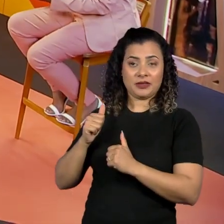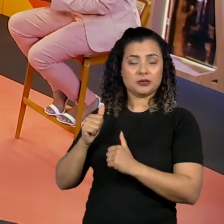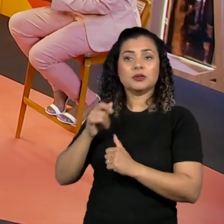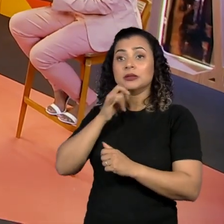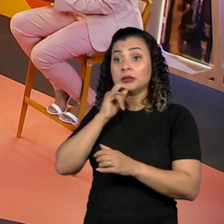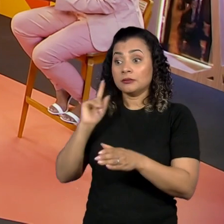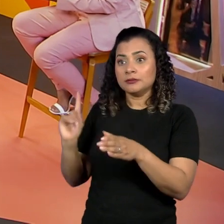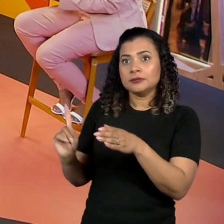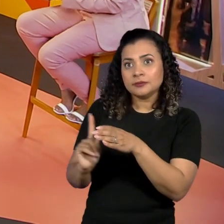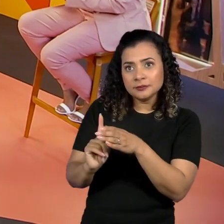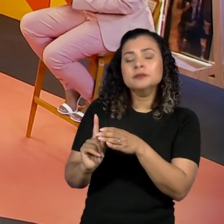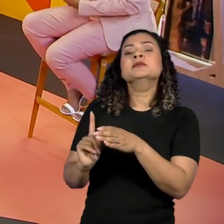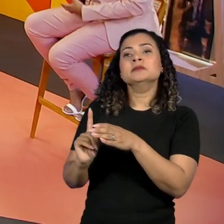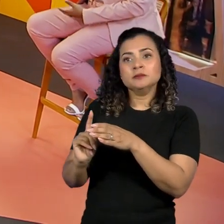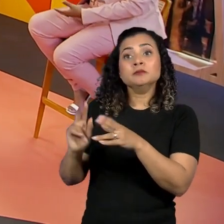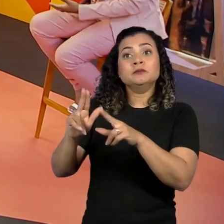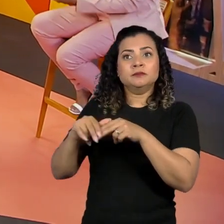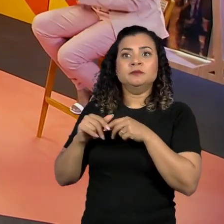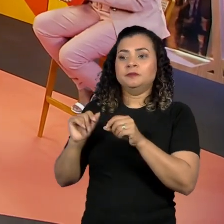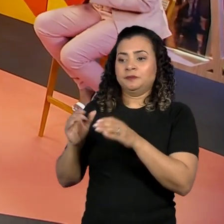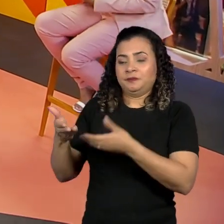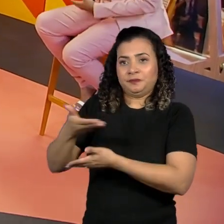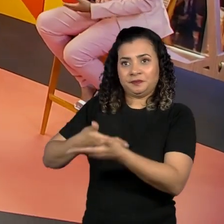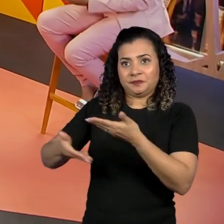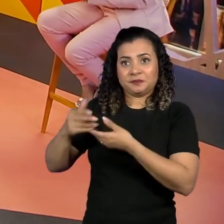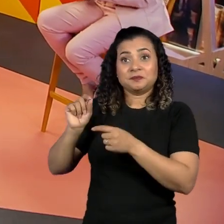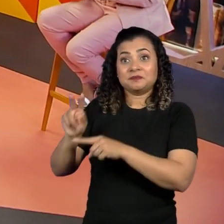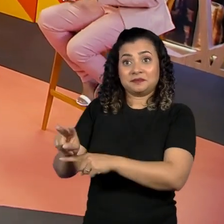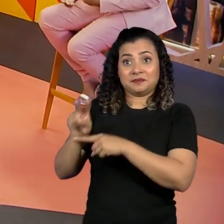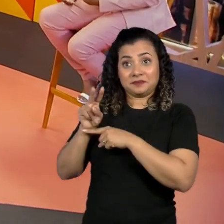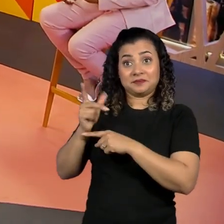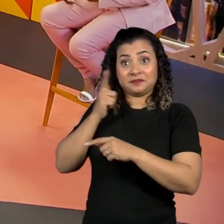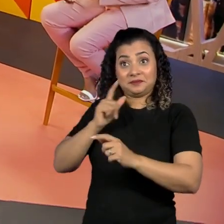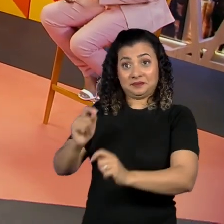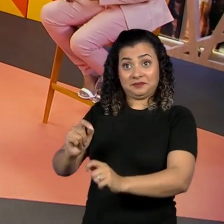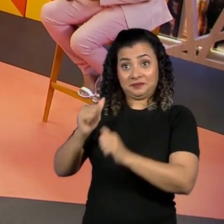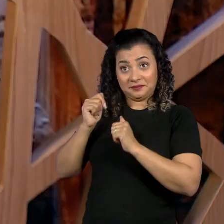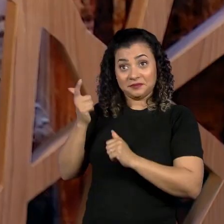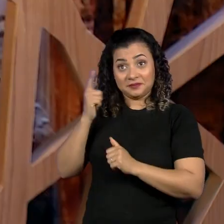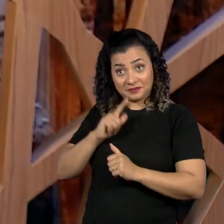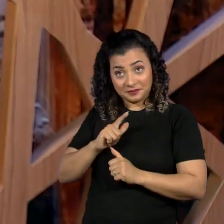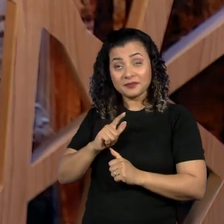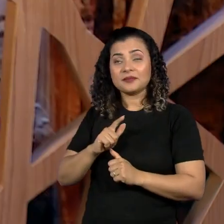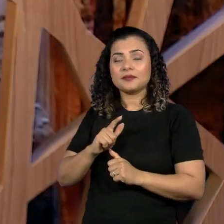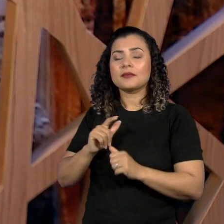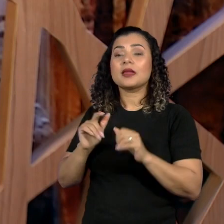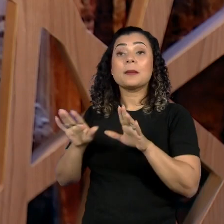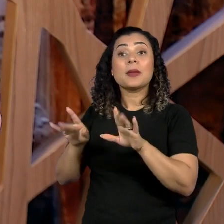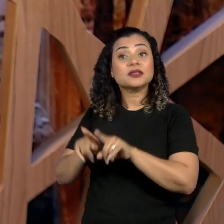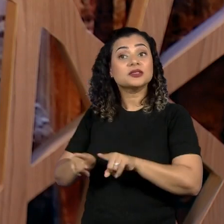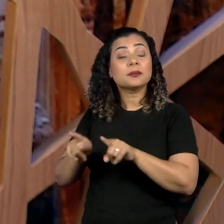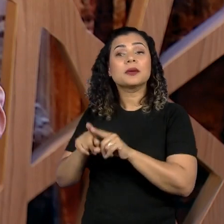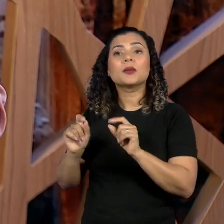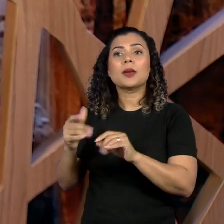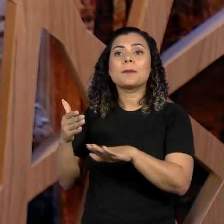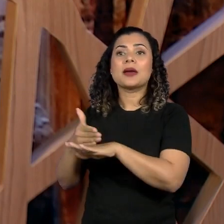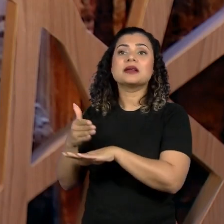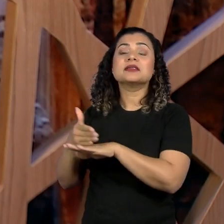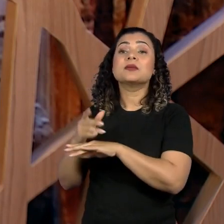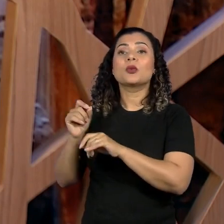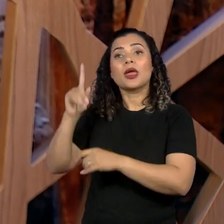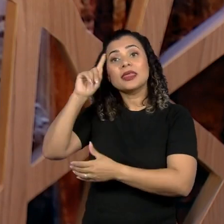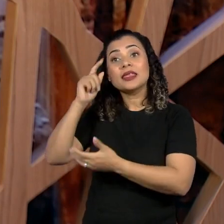entram numa cooperativa de crédito, elas, além de se beneficiarem da cooperativa, elas também participam de